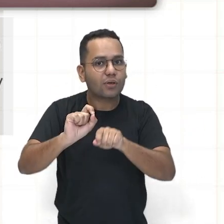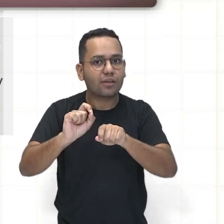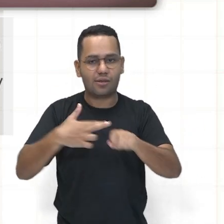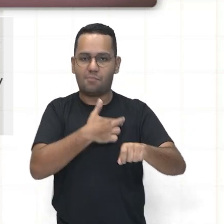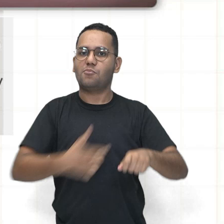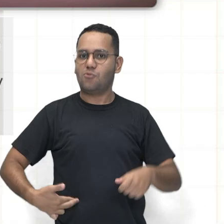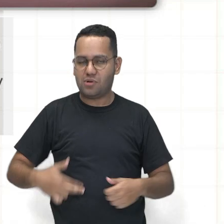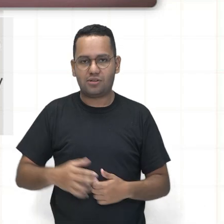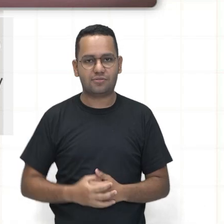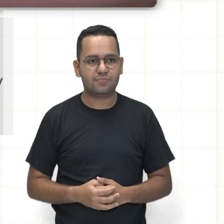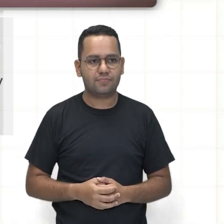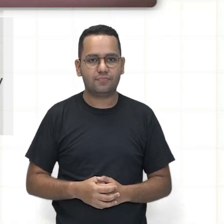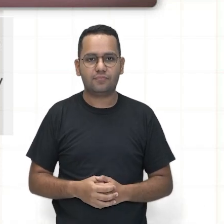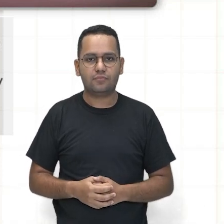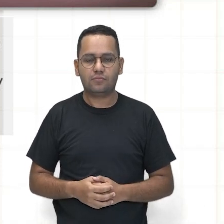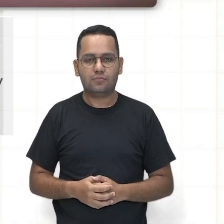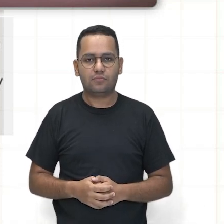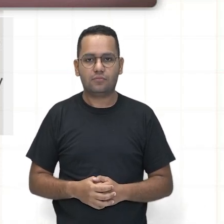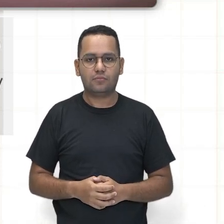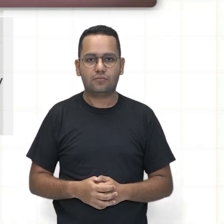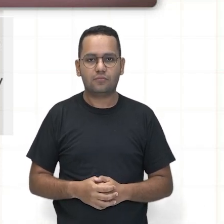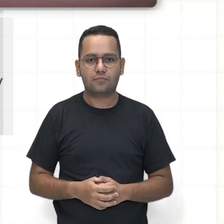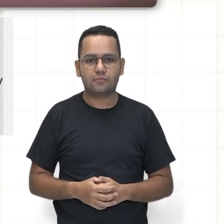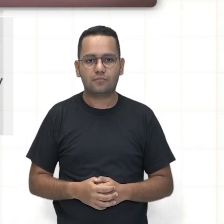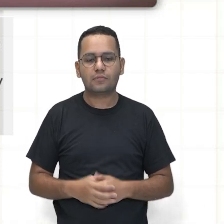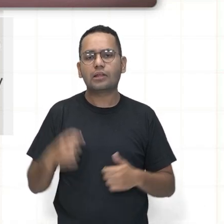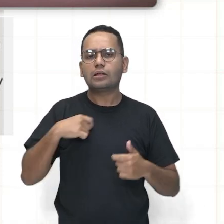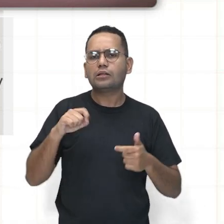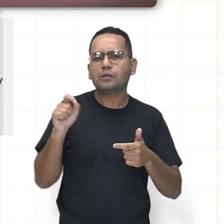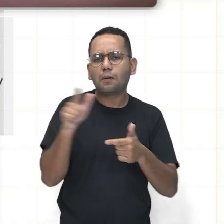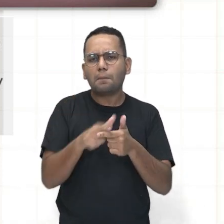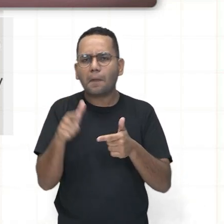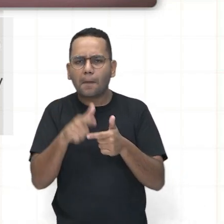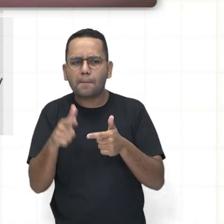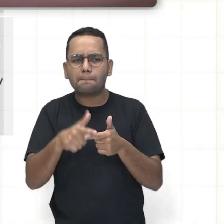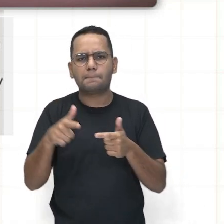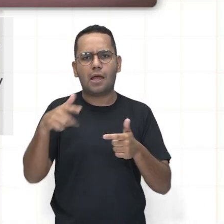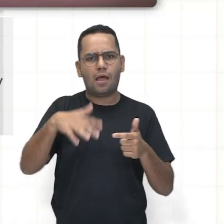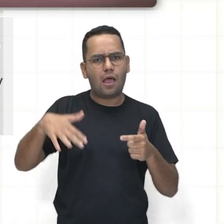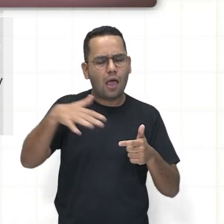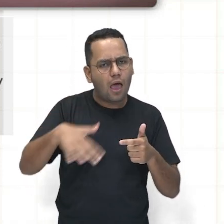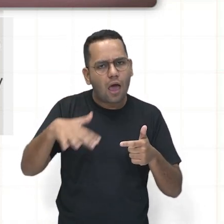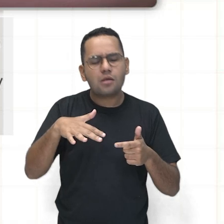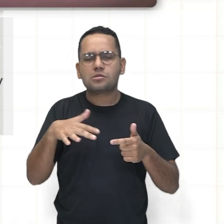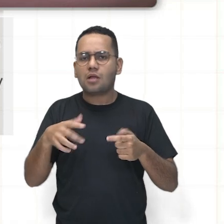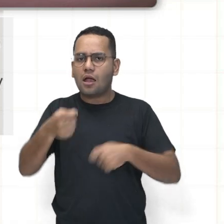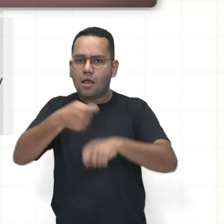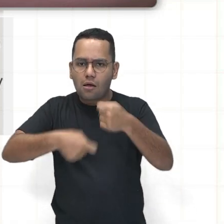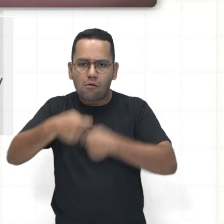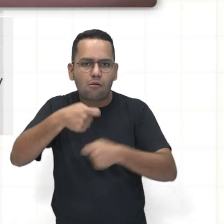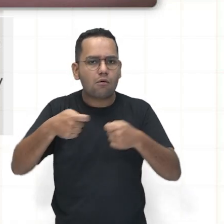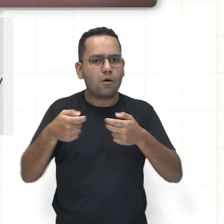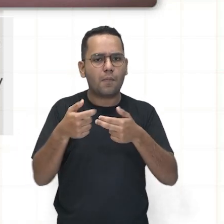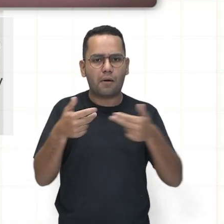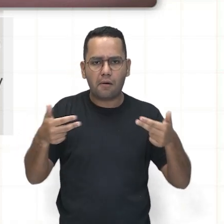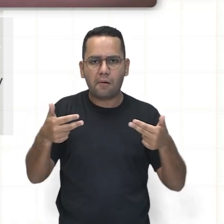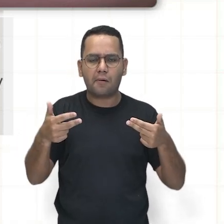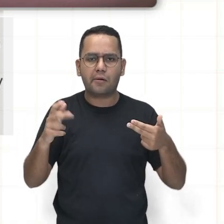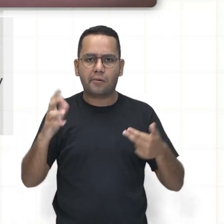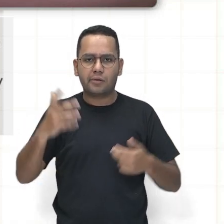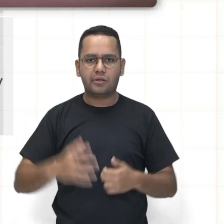a solução para as crises políticas e econômicas por qual o Brasil estava passando,